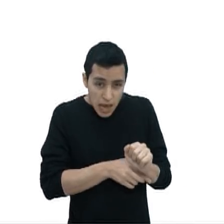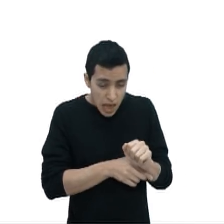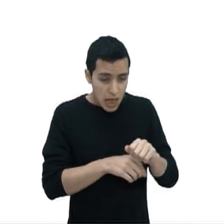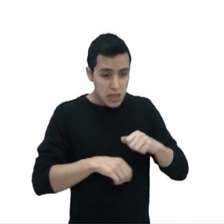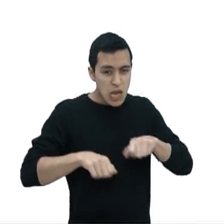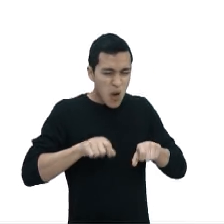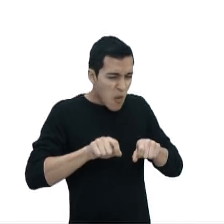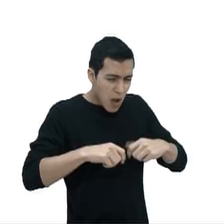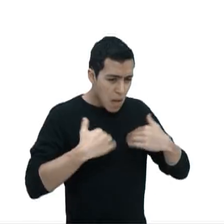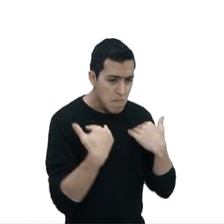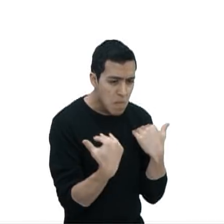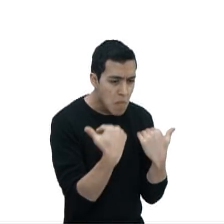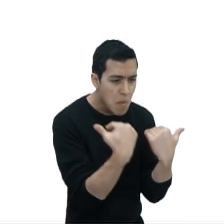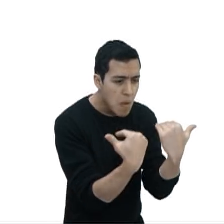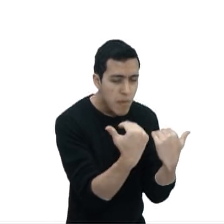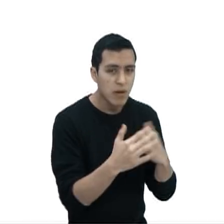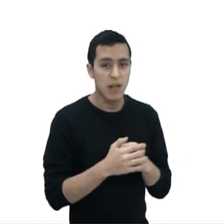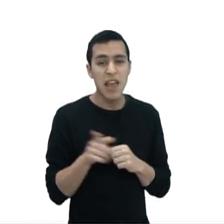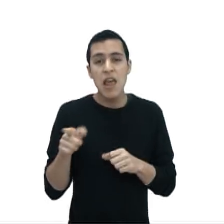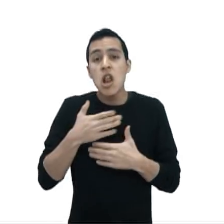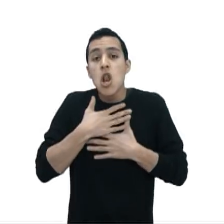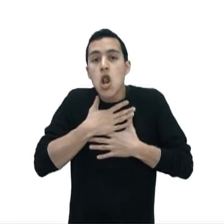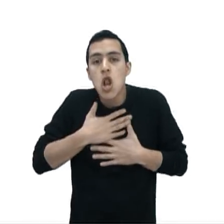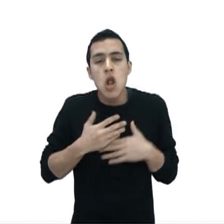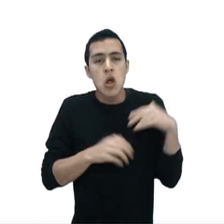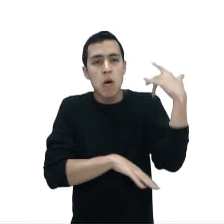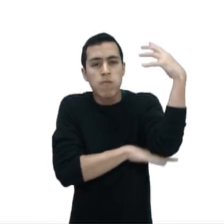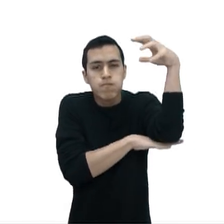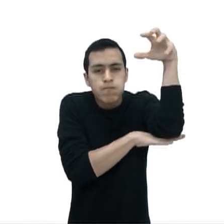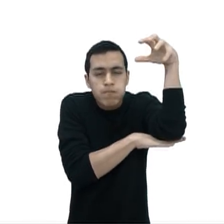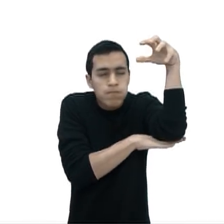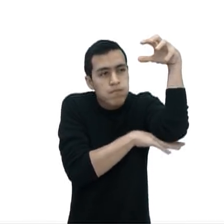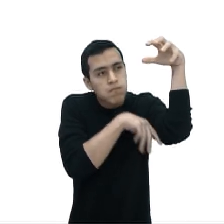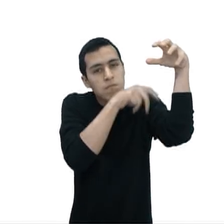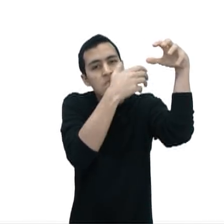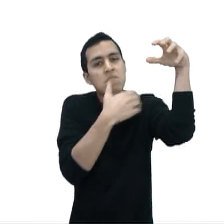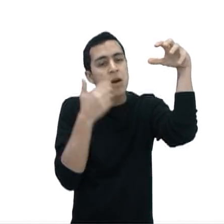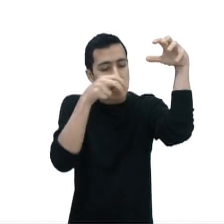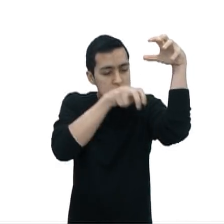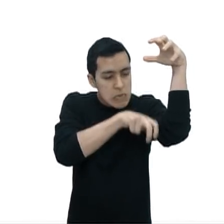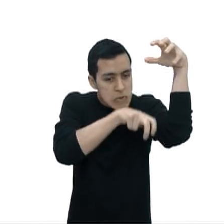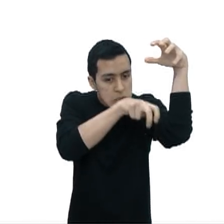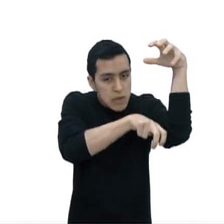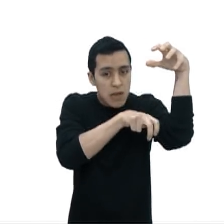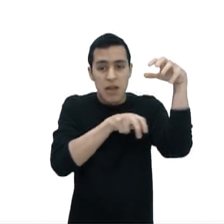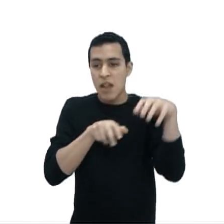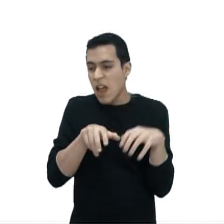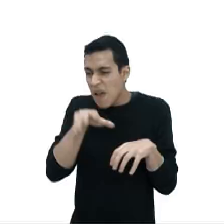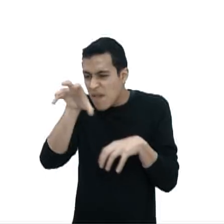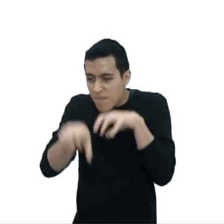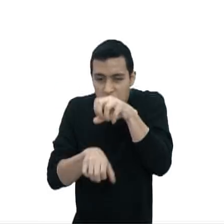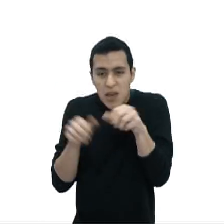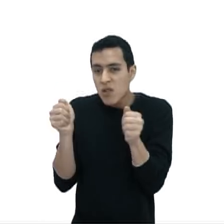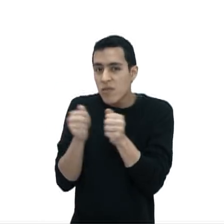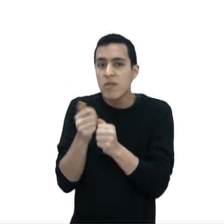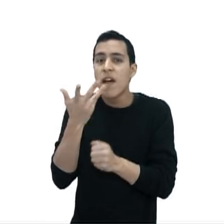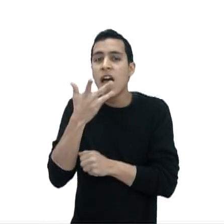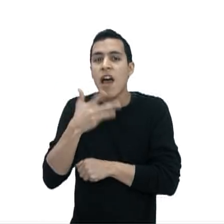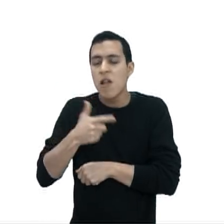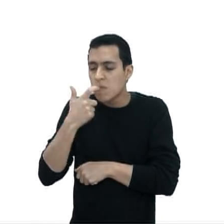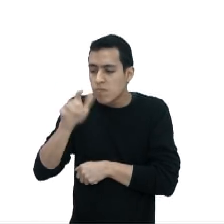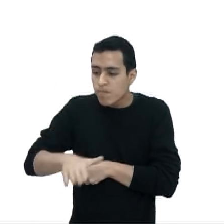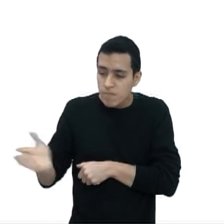adora descansar nas sombras das mangueiras. Costuma também levar crianças pequenas para morar com ele